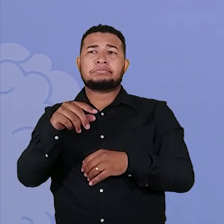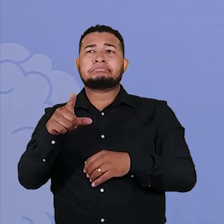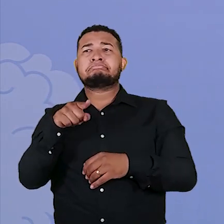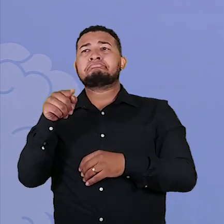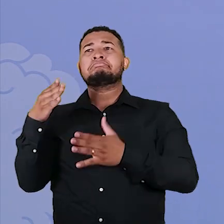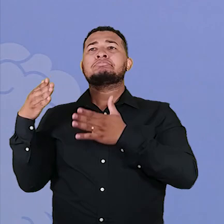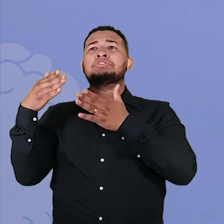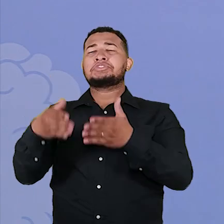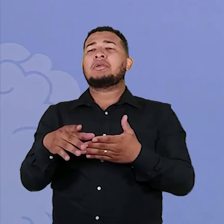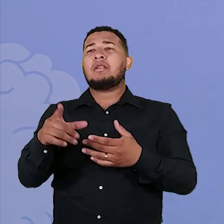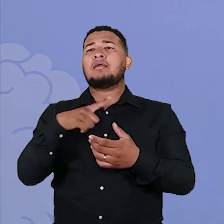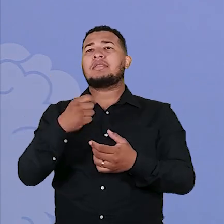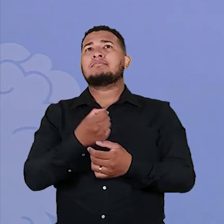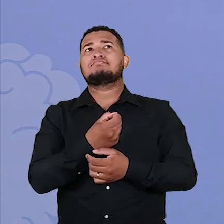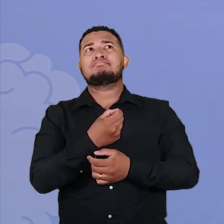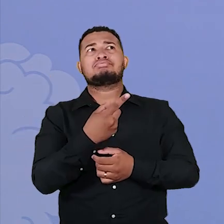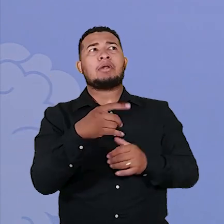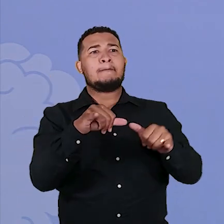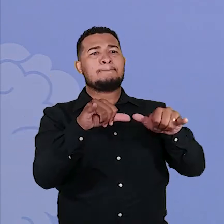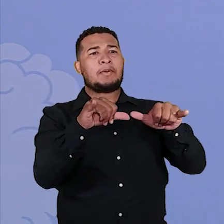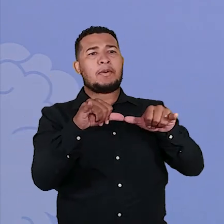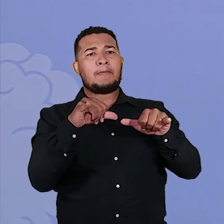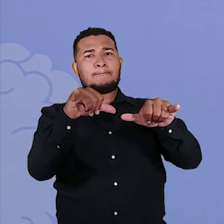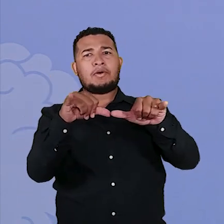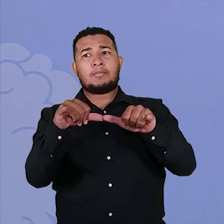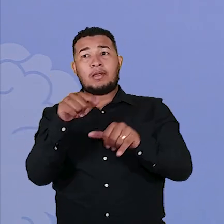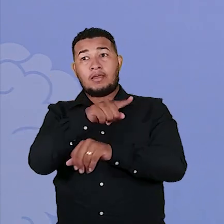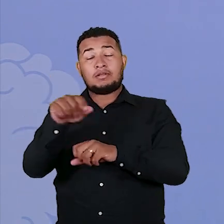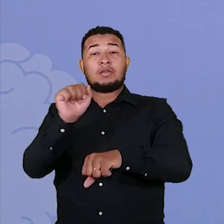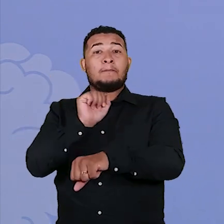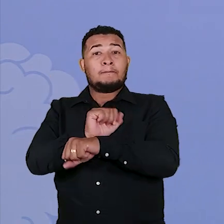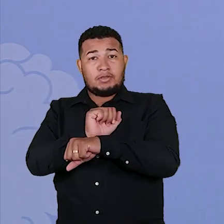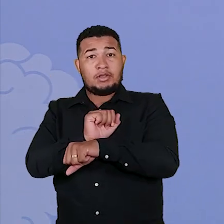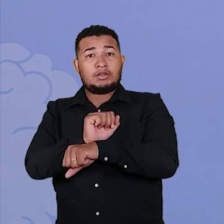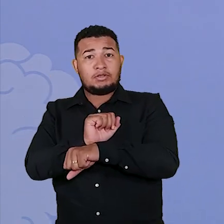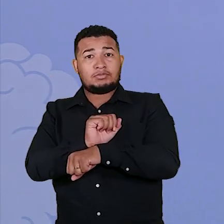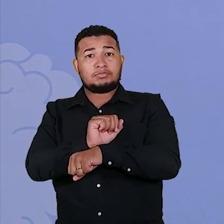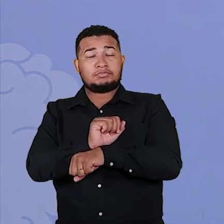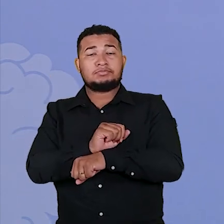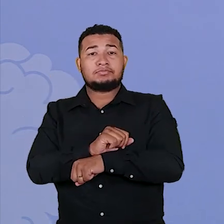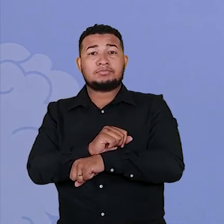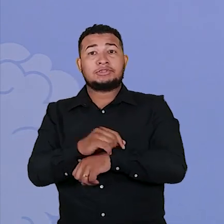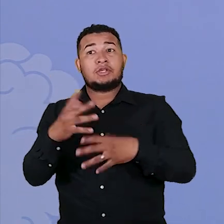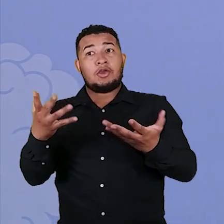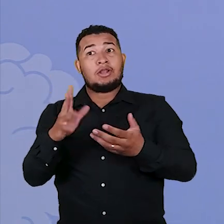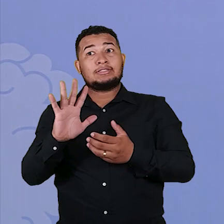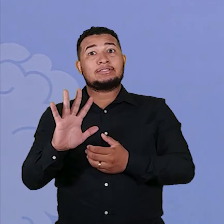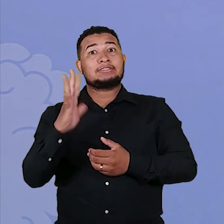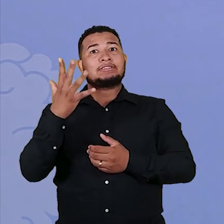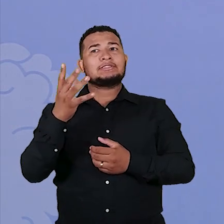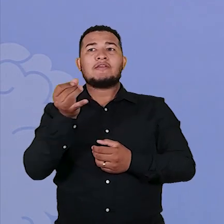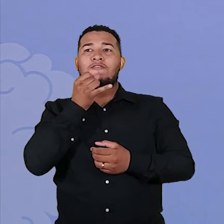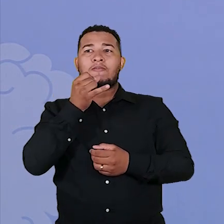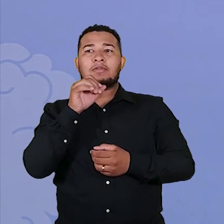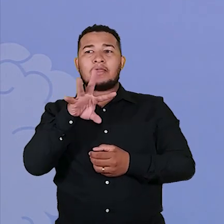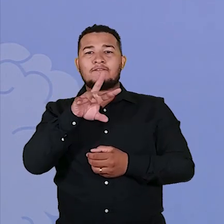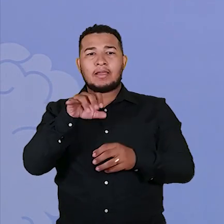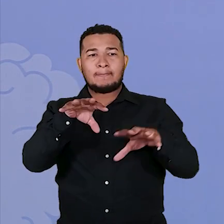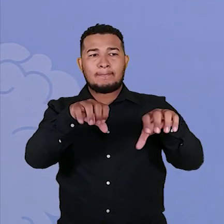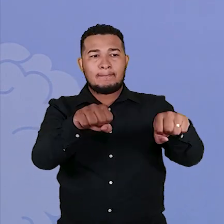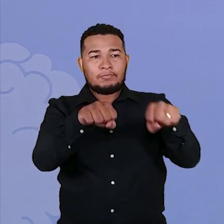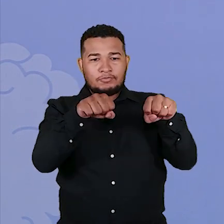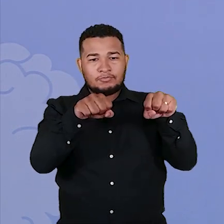chega lá no supermercado encontra aquele monte de carrinho os carrinhos estão parados estão em repouso né agora como você